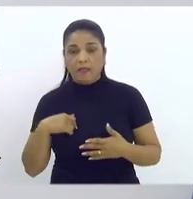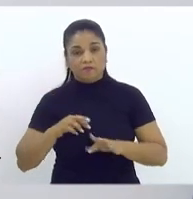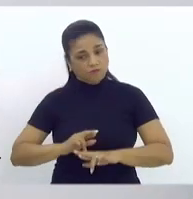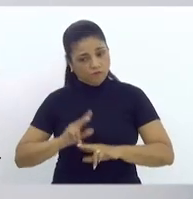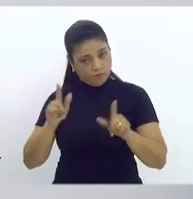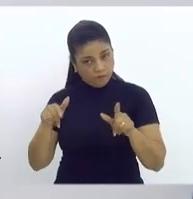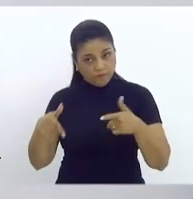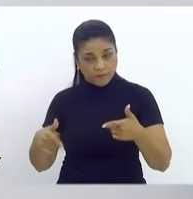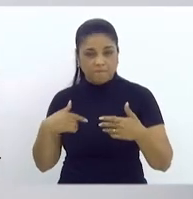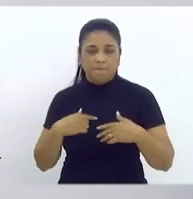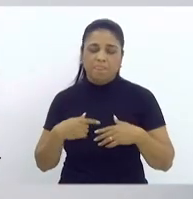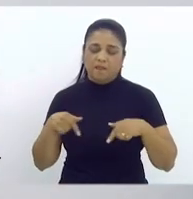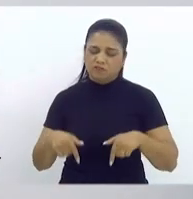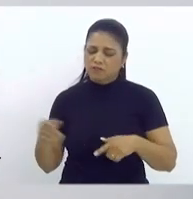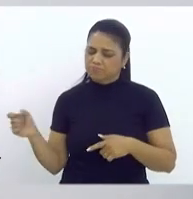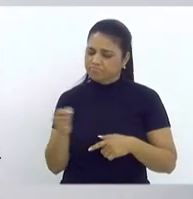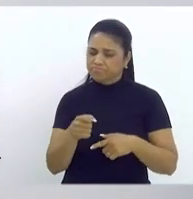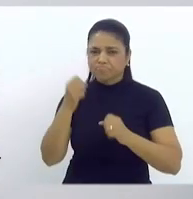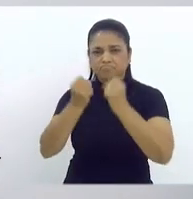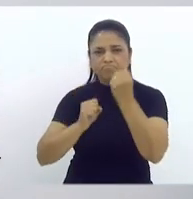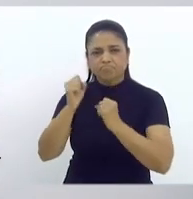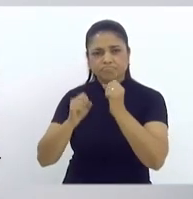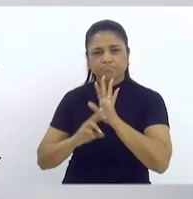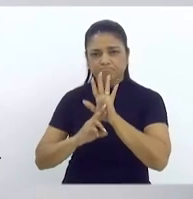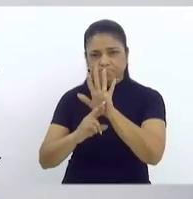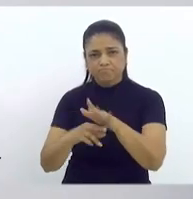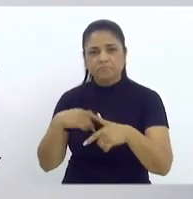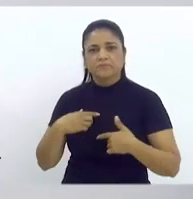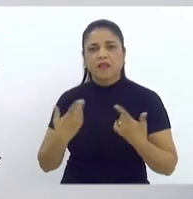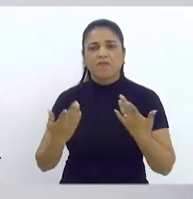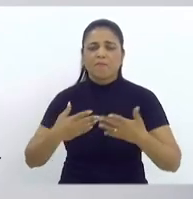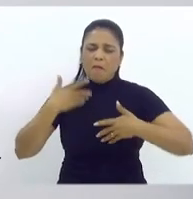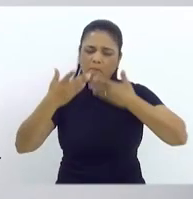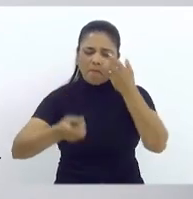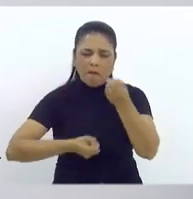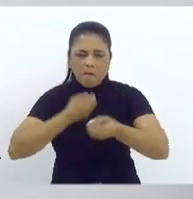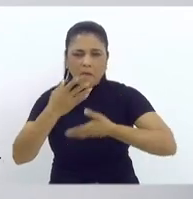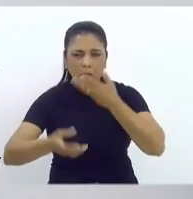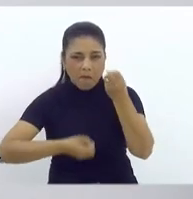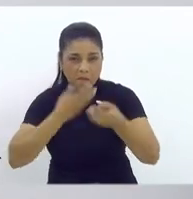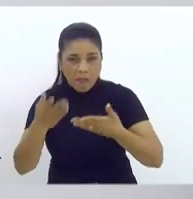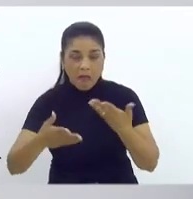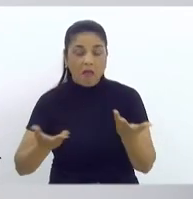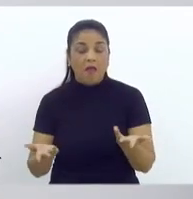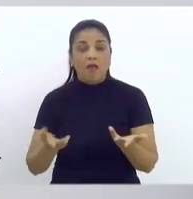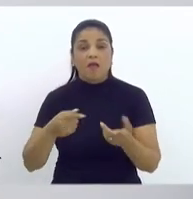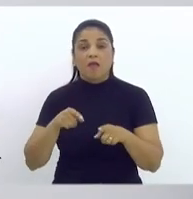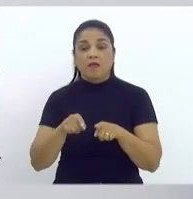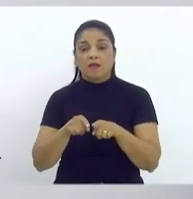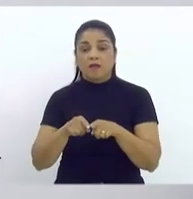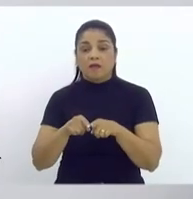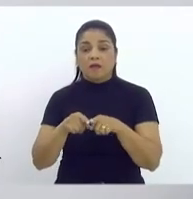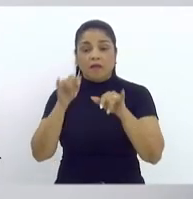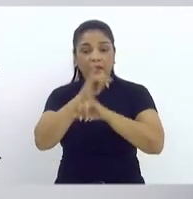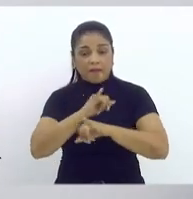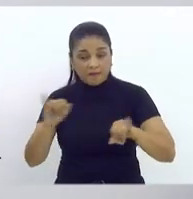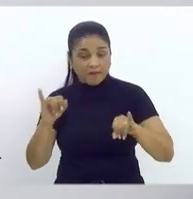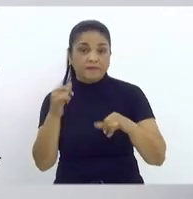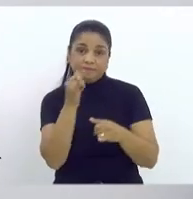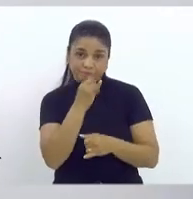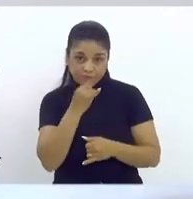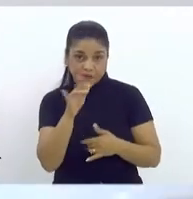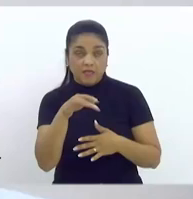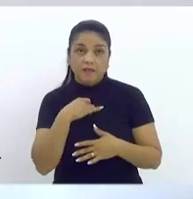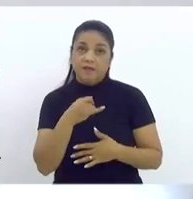O deputado Thiago Rangel fez uma audiência aqui com a Light e com a Enel, e que as empresas dizem que têm prejuízos